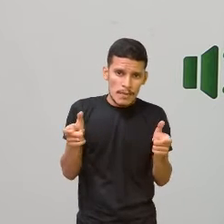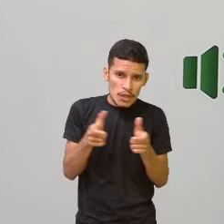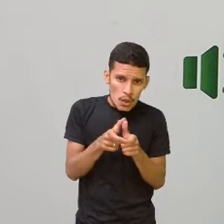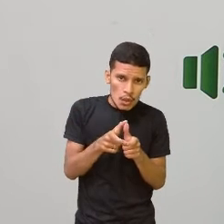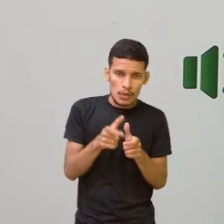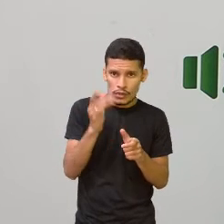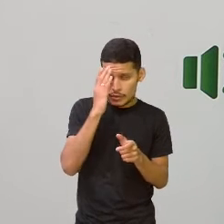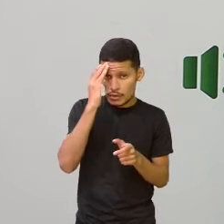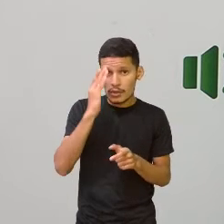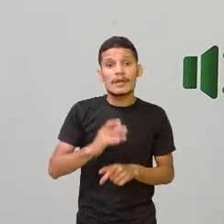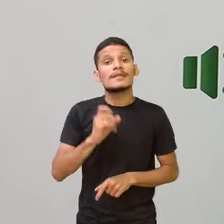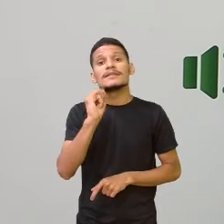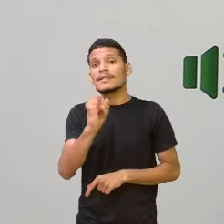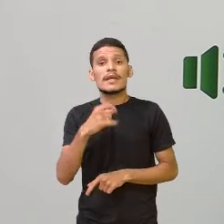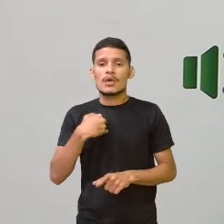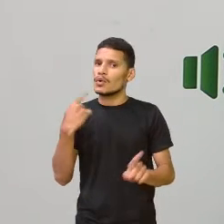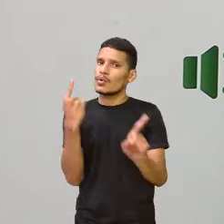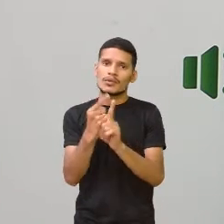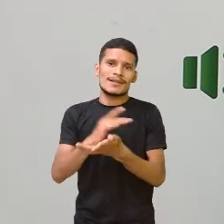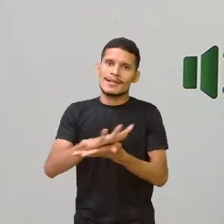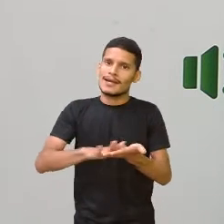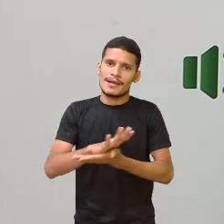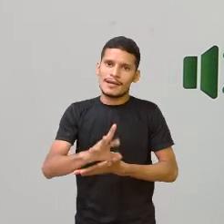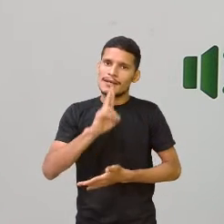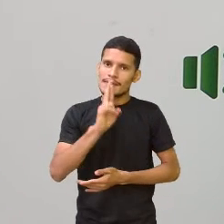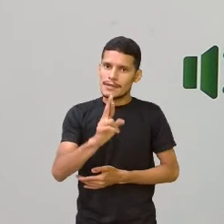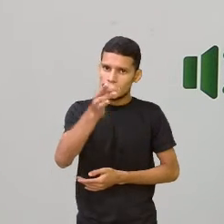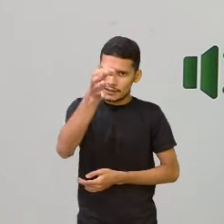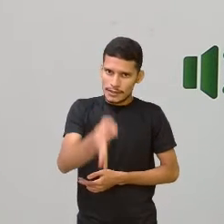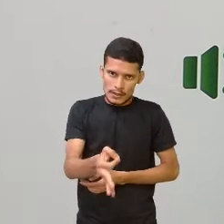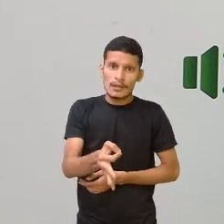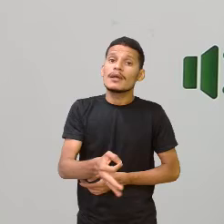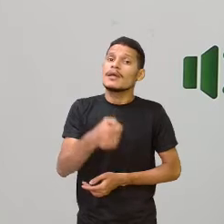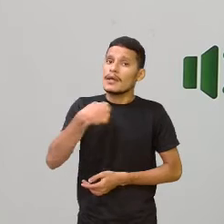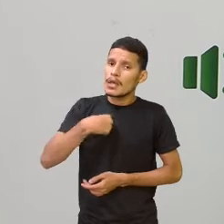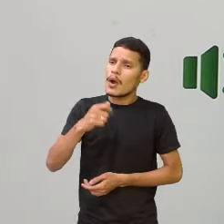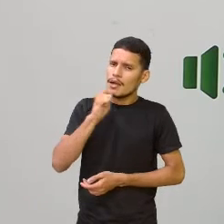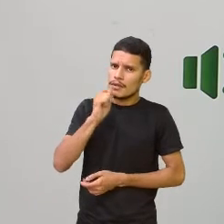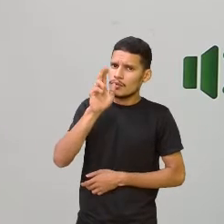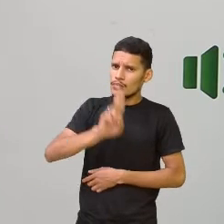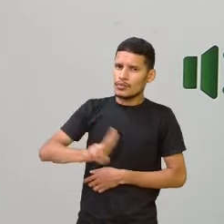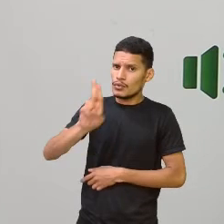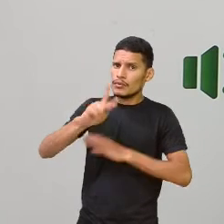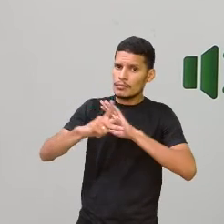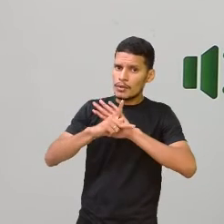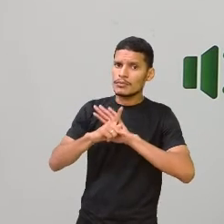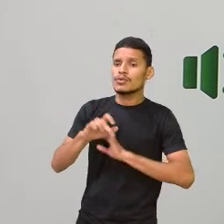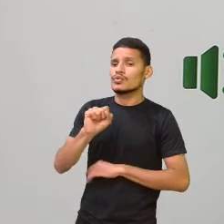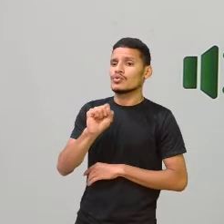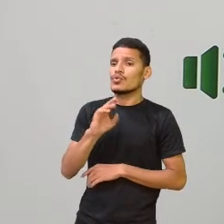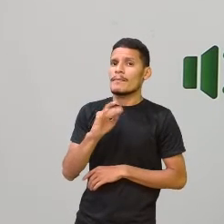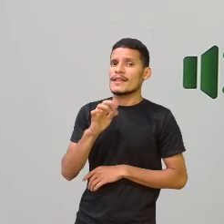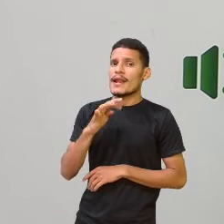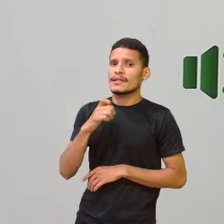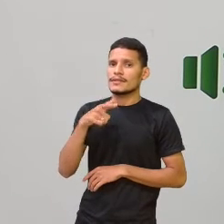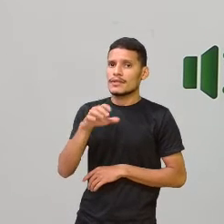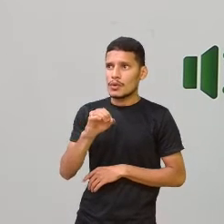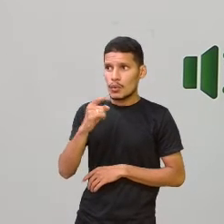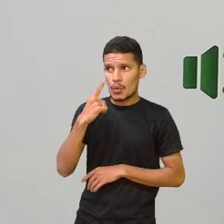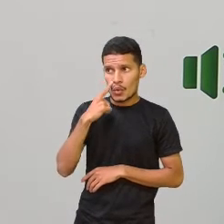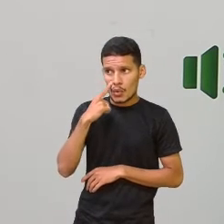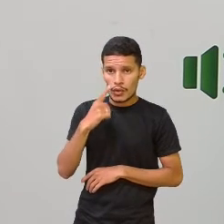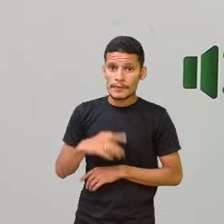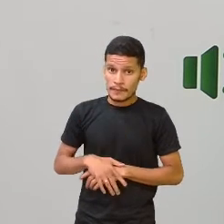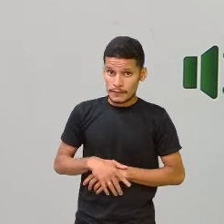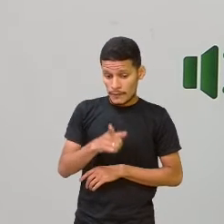conseguir encontrar a minha resposta correta. Eu ainda utilizo a minha subtração. Percebe, quinto ano,